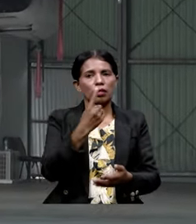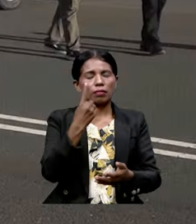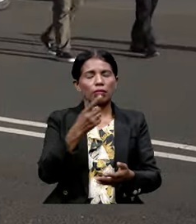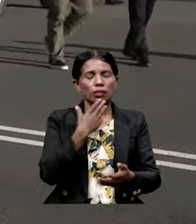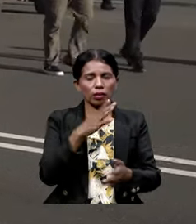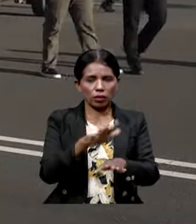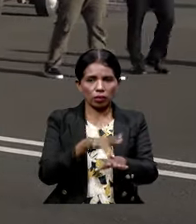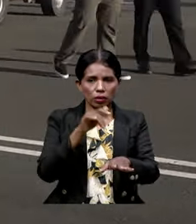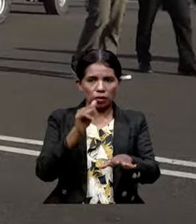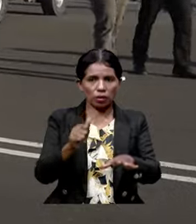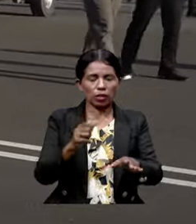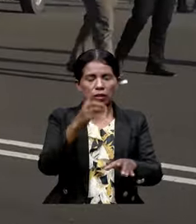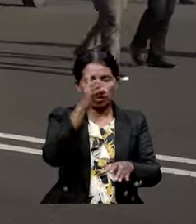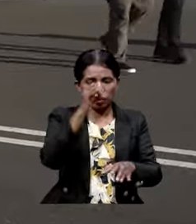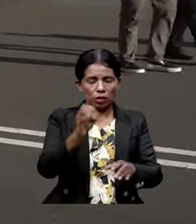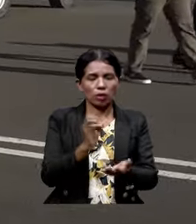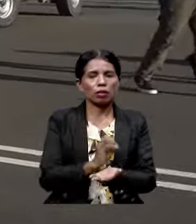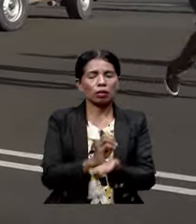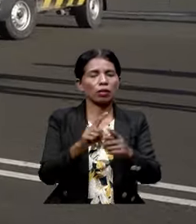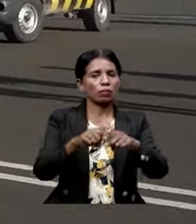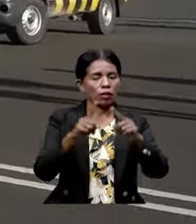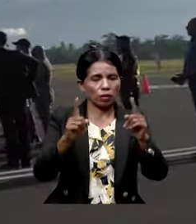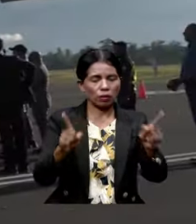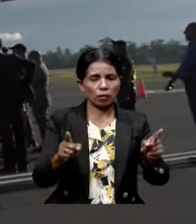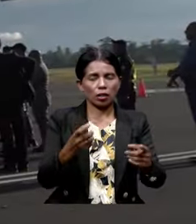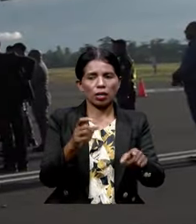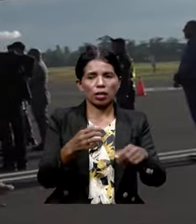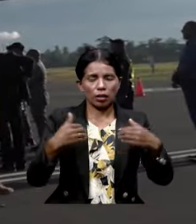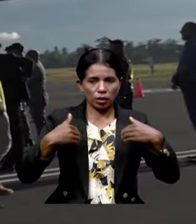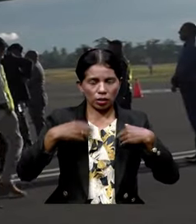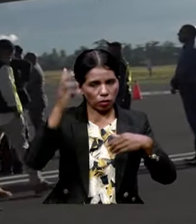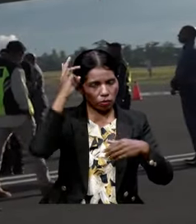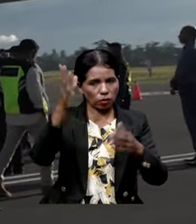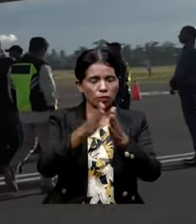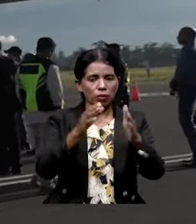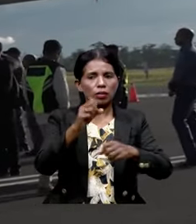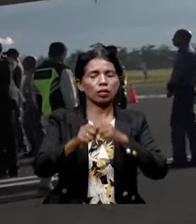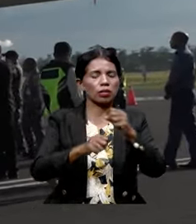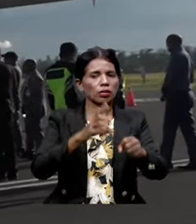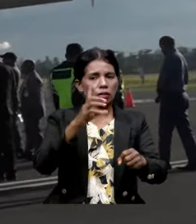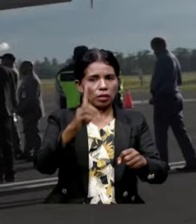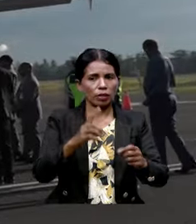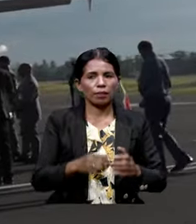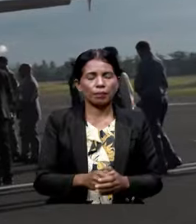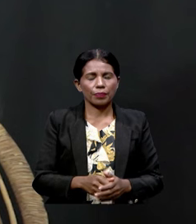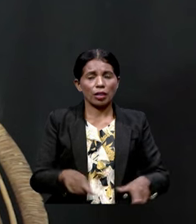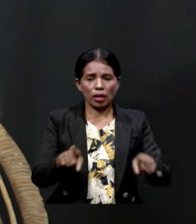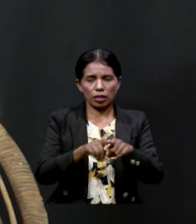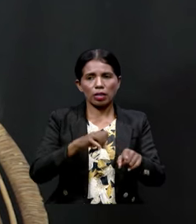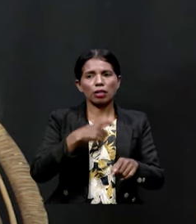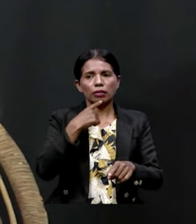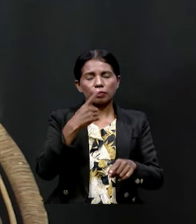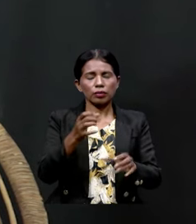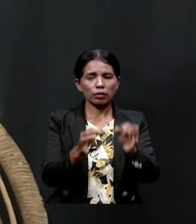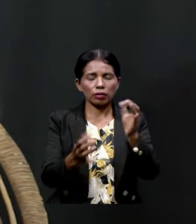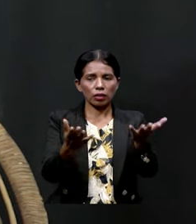konektividadi airia entre dili no oikusi, maibe situasaun idane hamosu prekupasaun iya susedade nelet. Significa katakan semua ini,